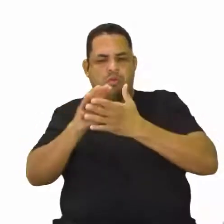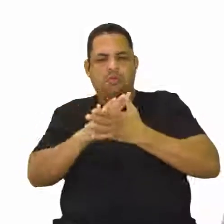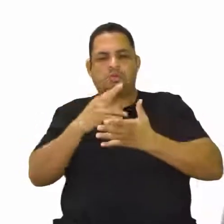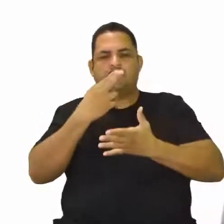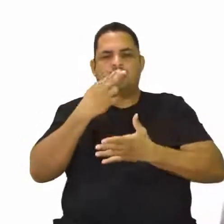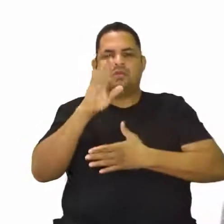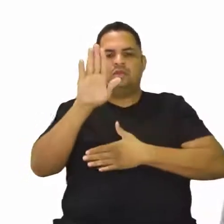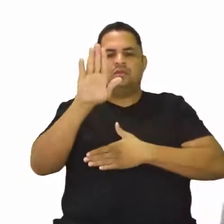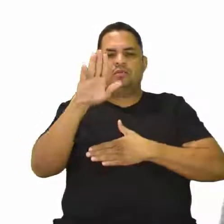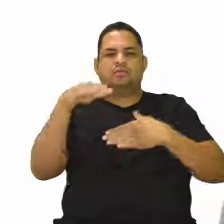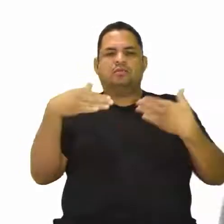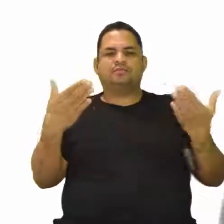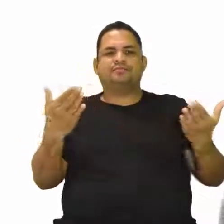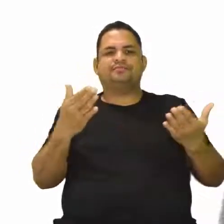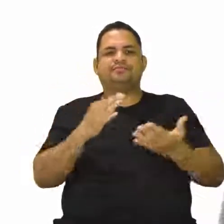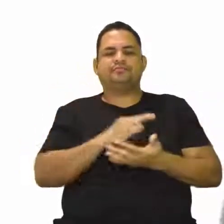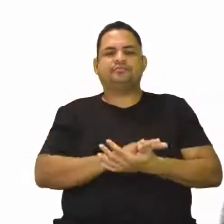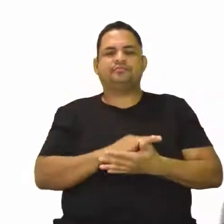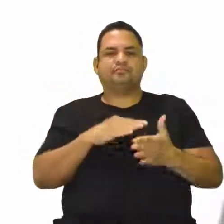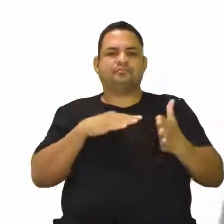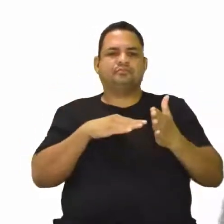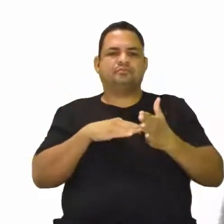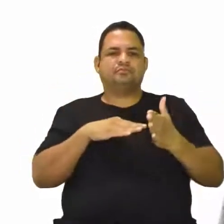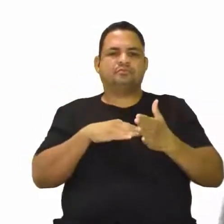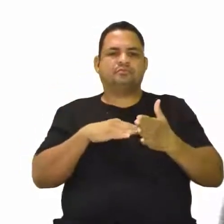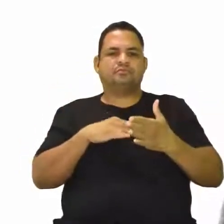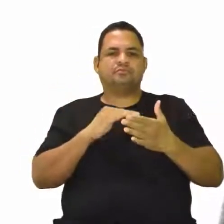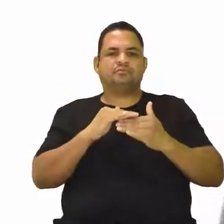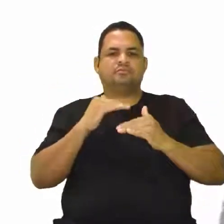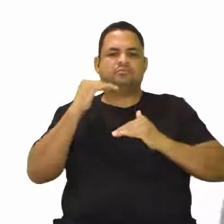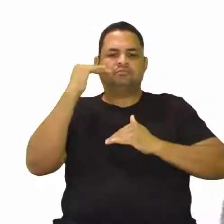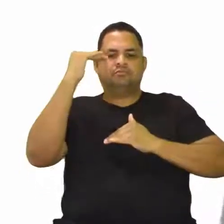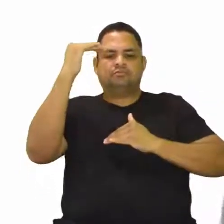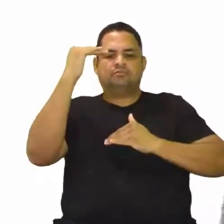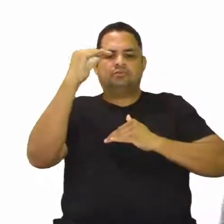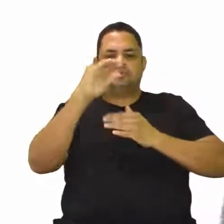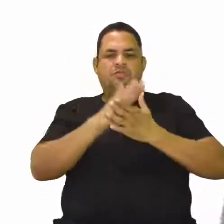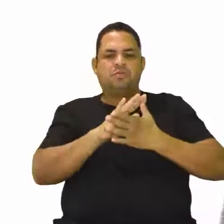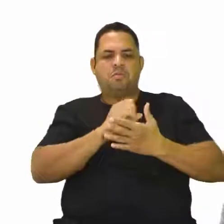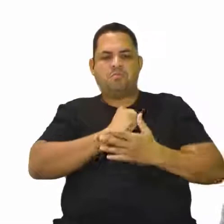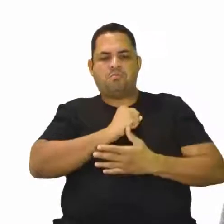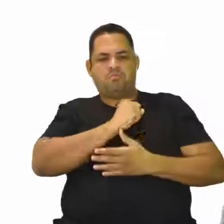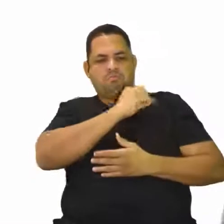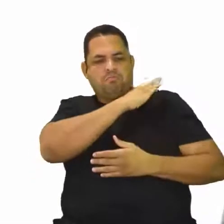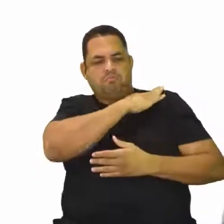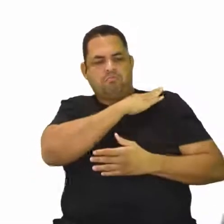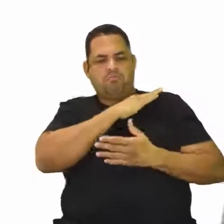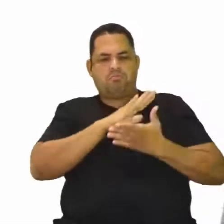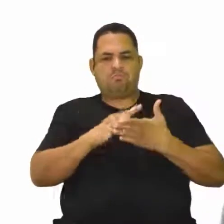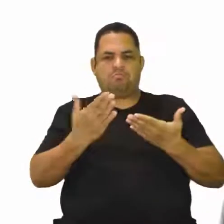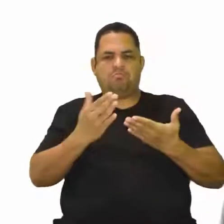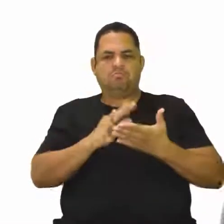preta é isso até a alto patente do exército alemão se entregar